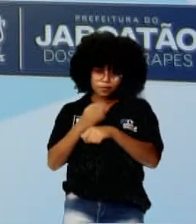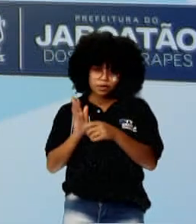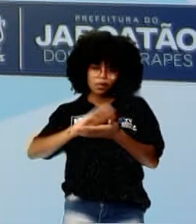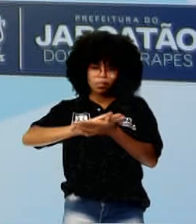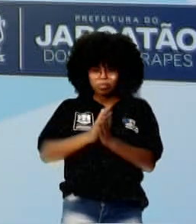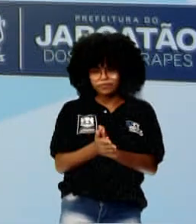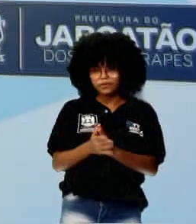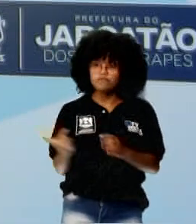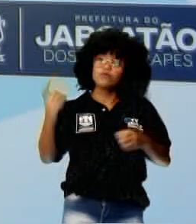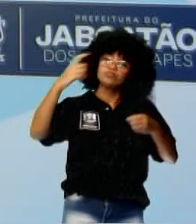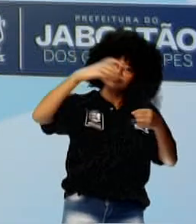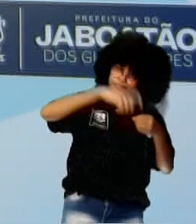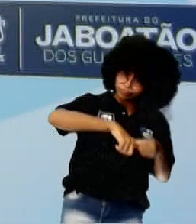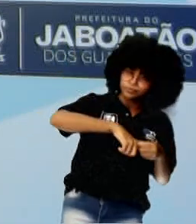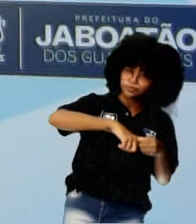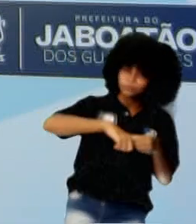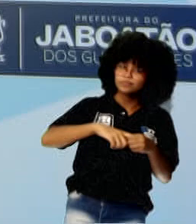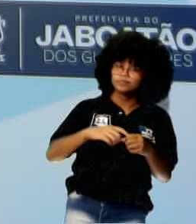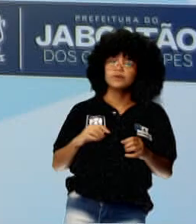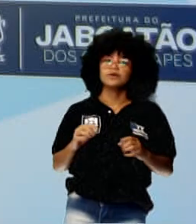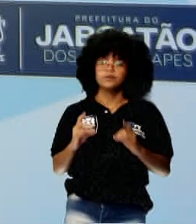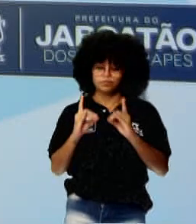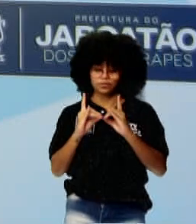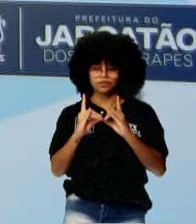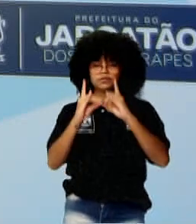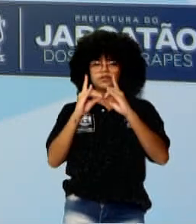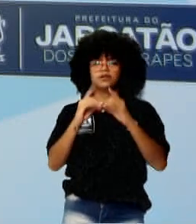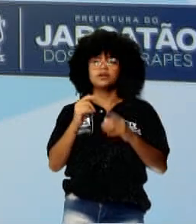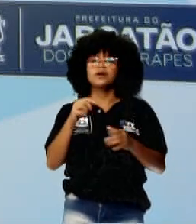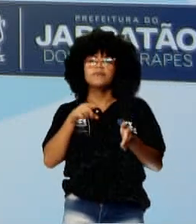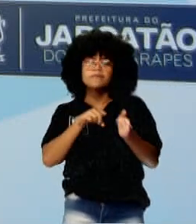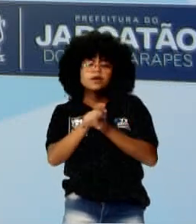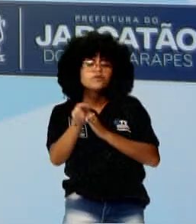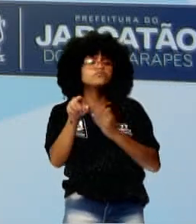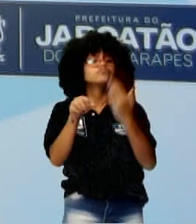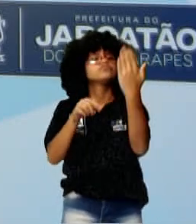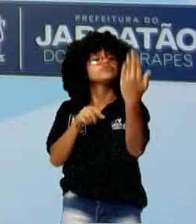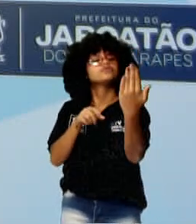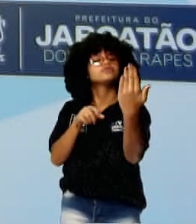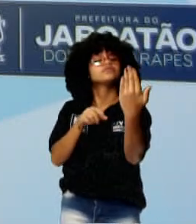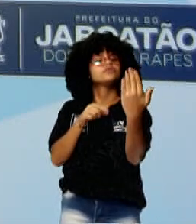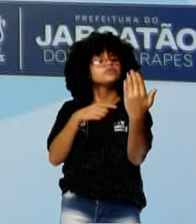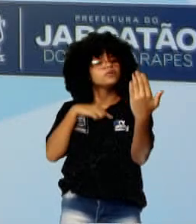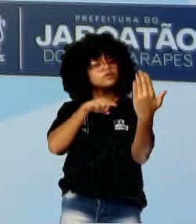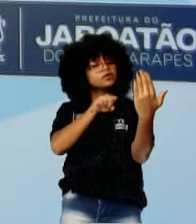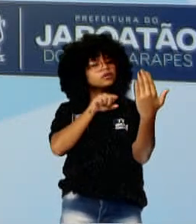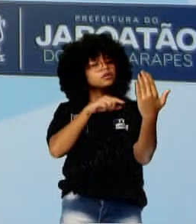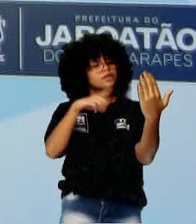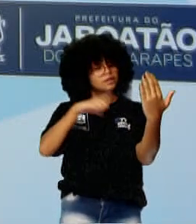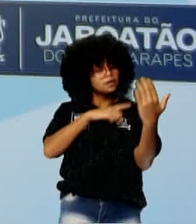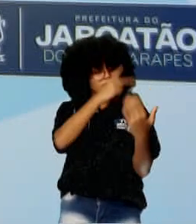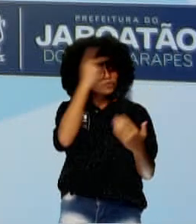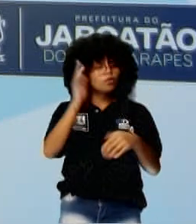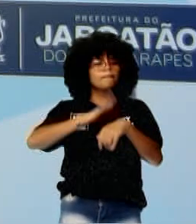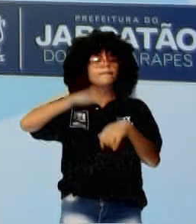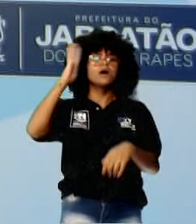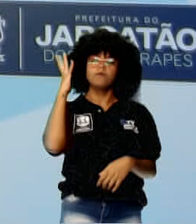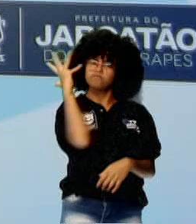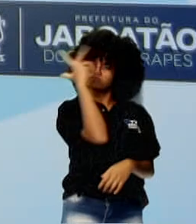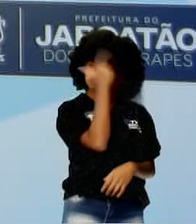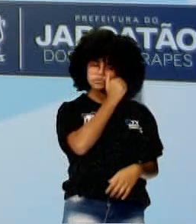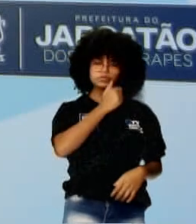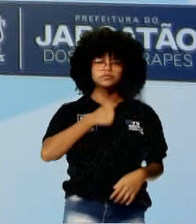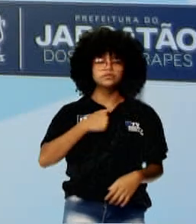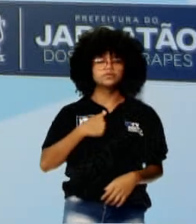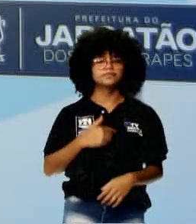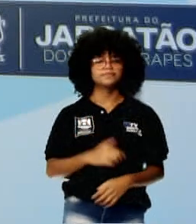lá para o seu castelo e a primeira pergunta que ela fez ao espelho foi: espelho, espelho meu, existe alguém mais bela do